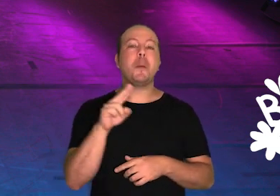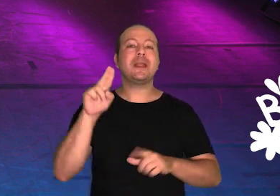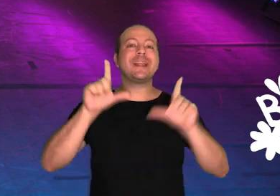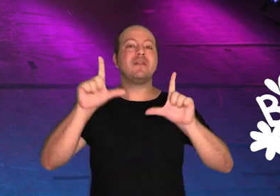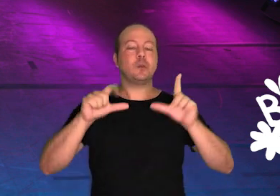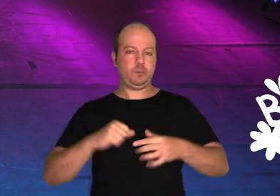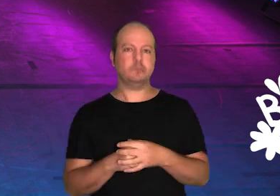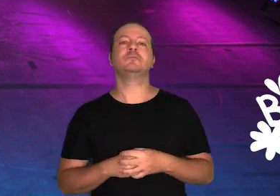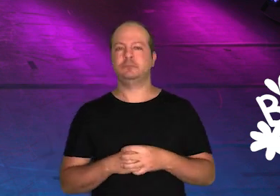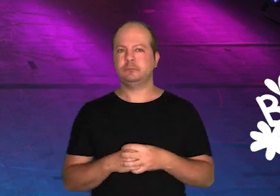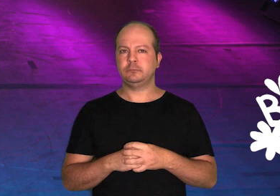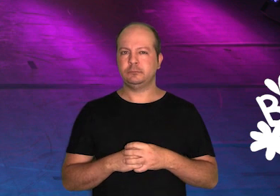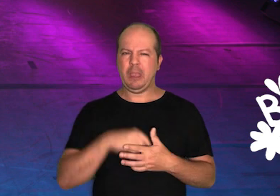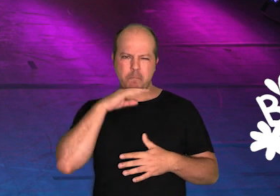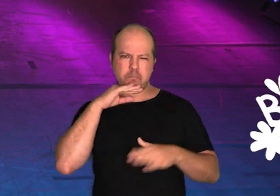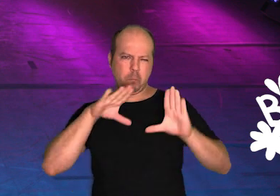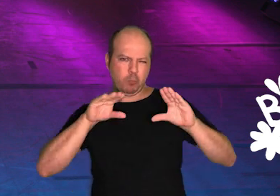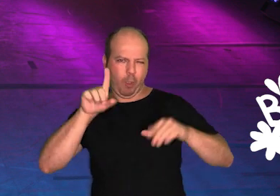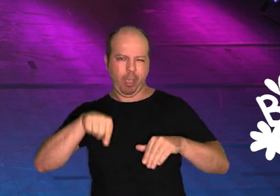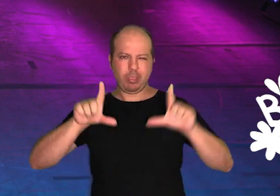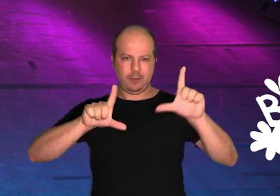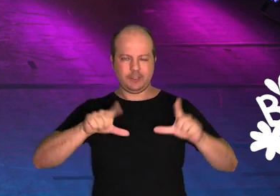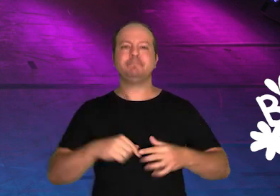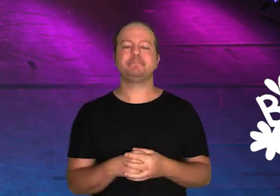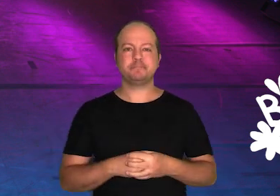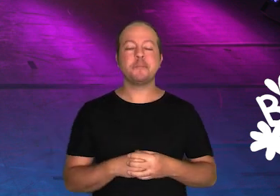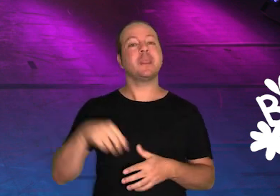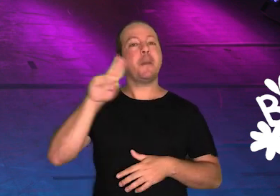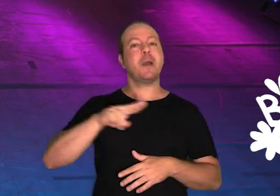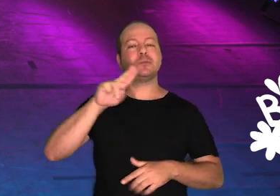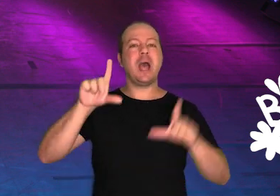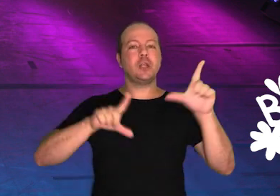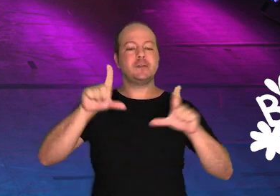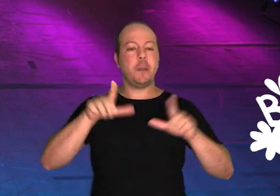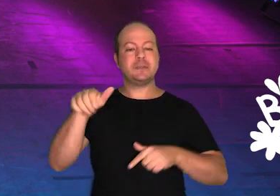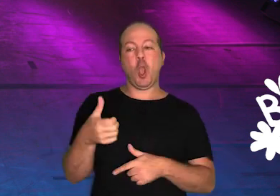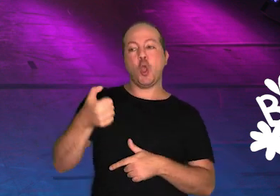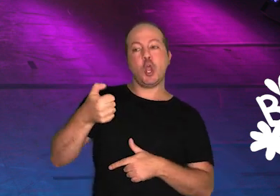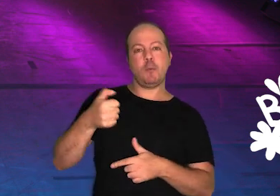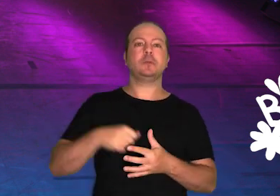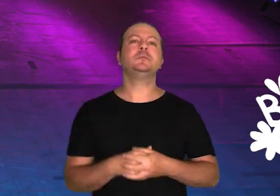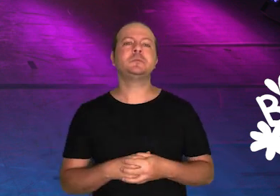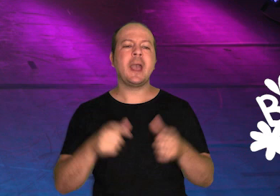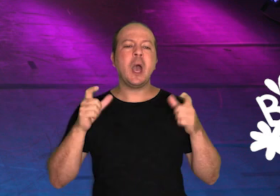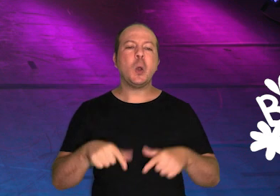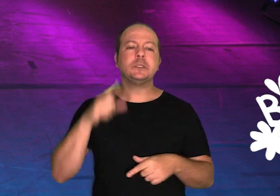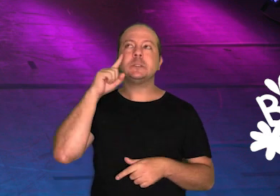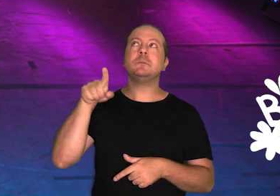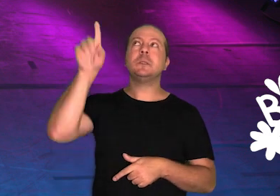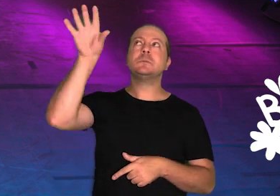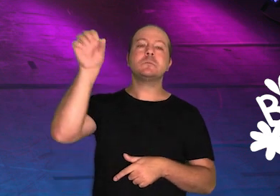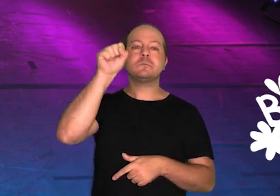televisão. Essa parte que fica aqui atrás. E para usar a televisão, tem que pegar o controle remoto. E o controle remoto fica em cima do